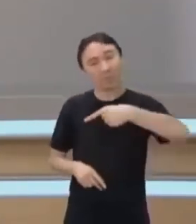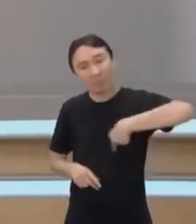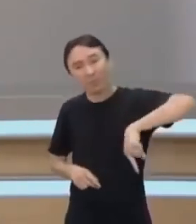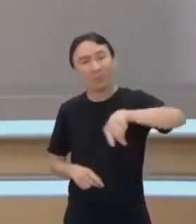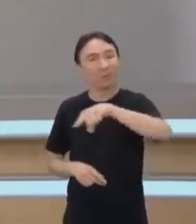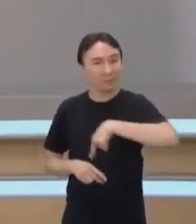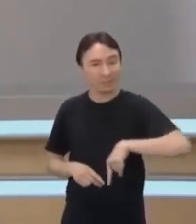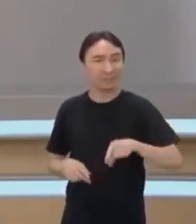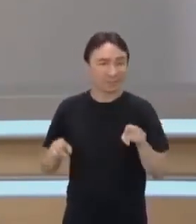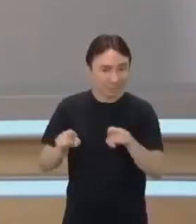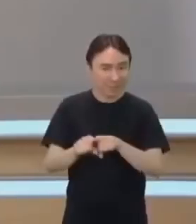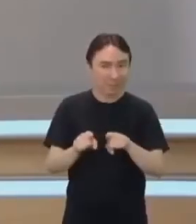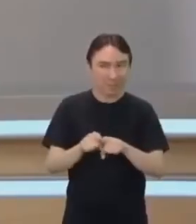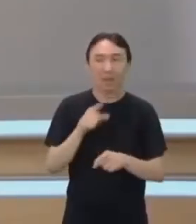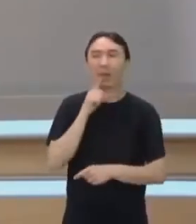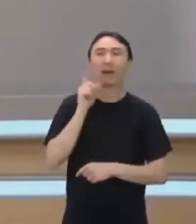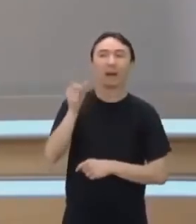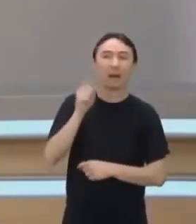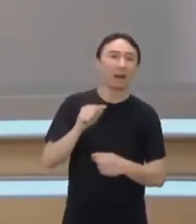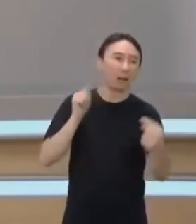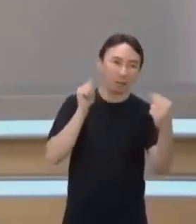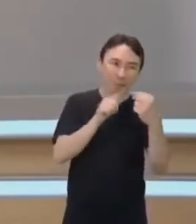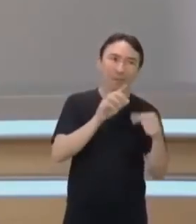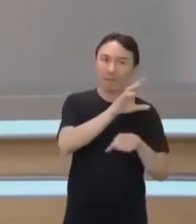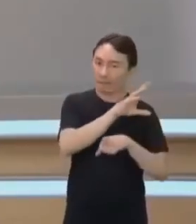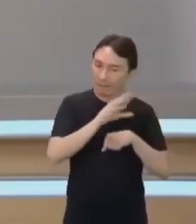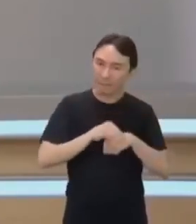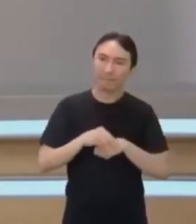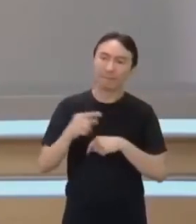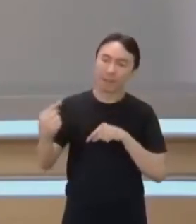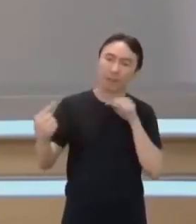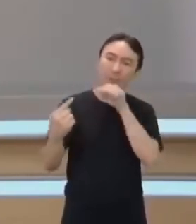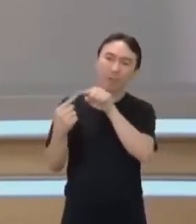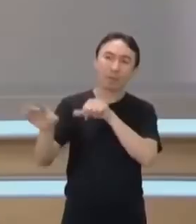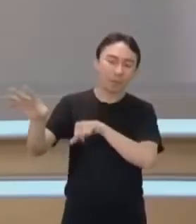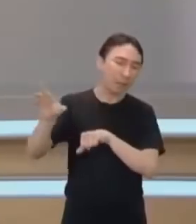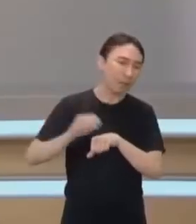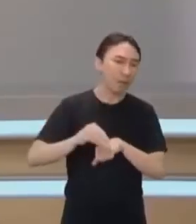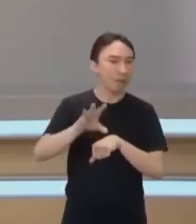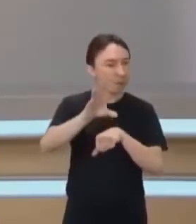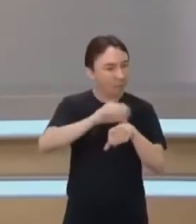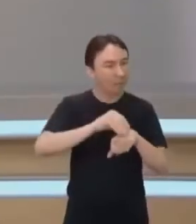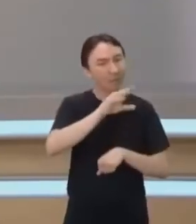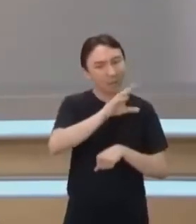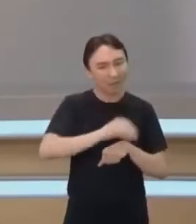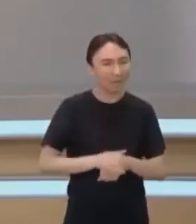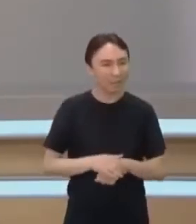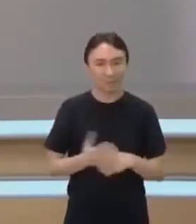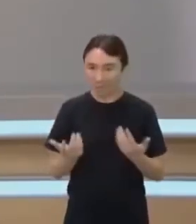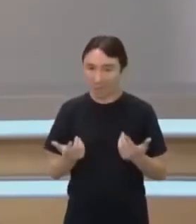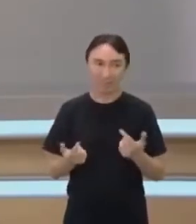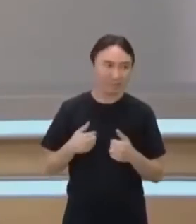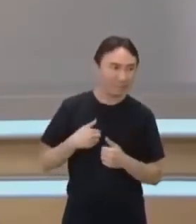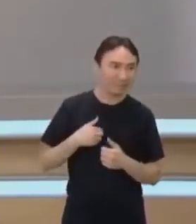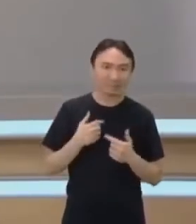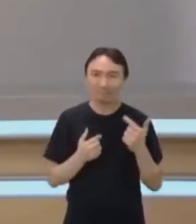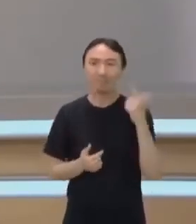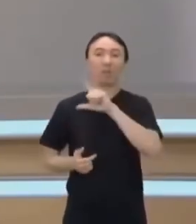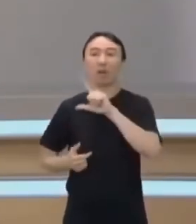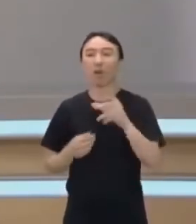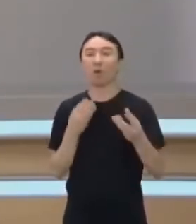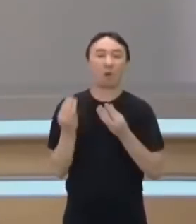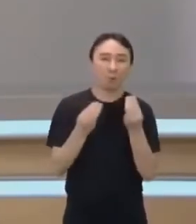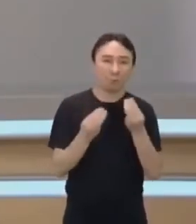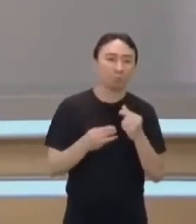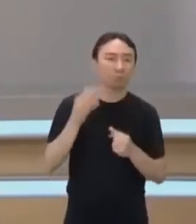apropriado sobre elas também para entender quando, como chegar até ela, tá bom?